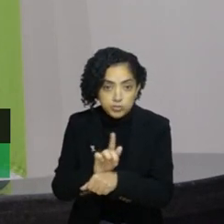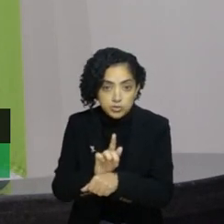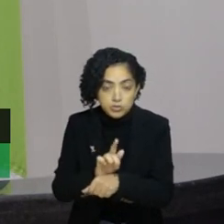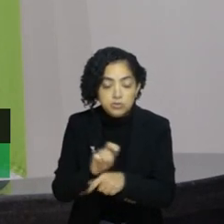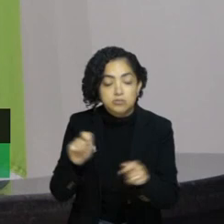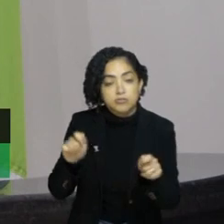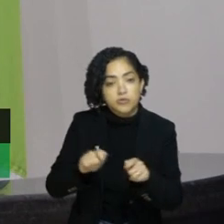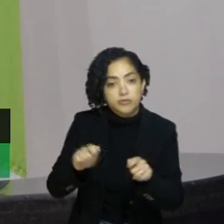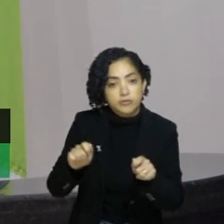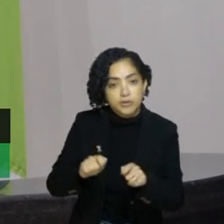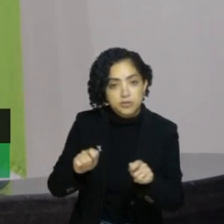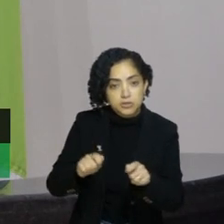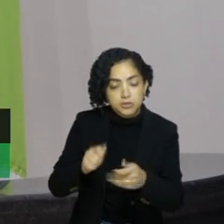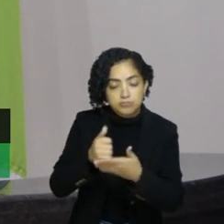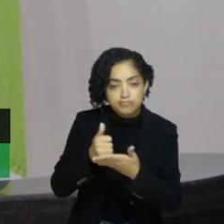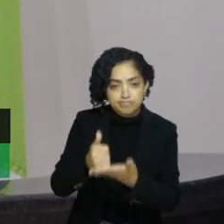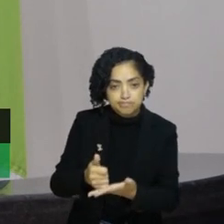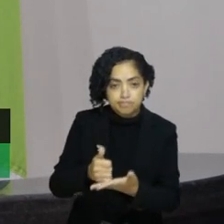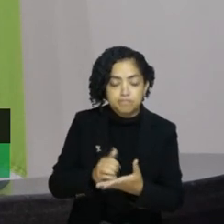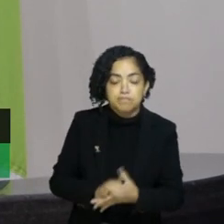permite sustentar.